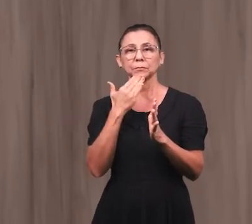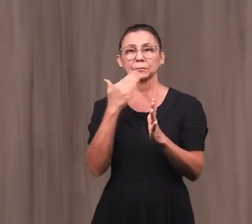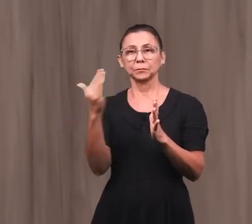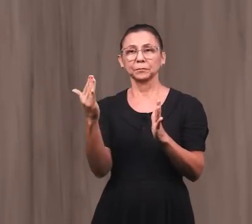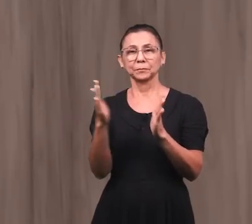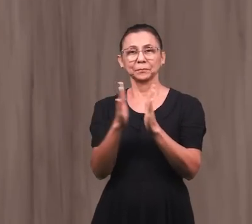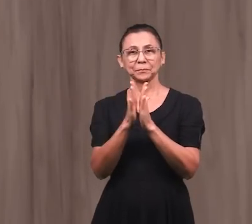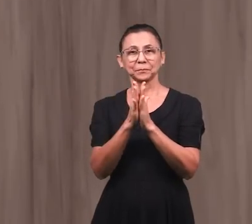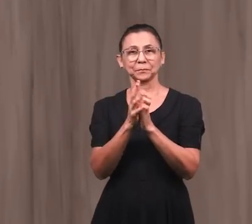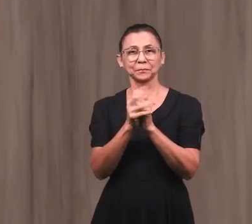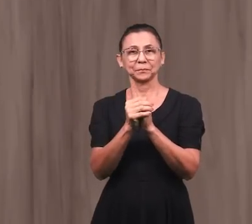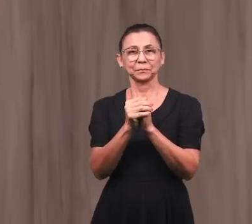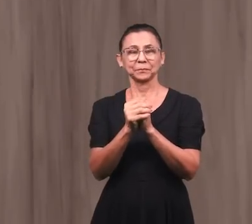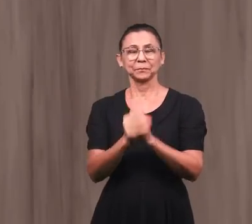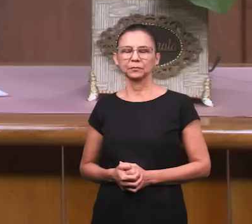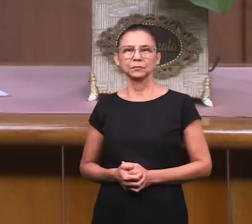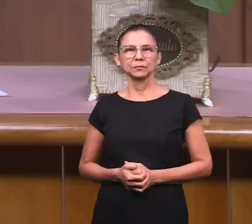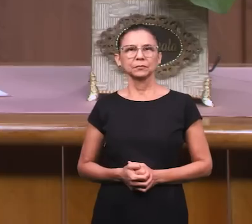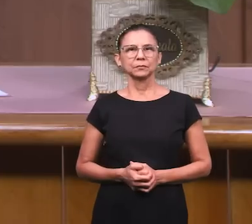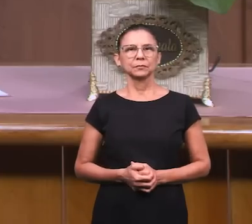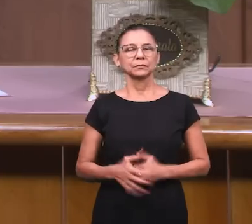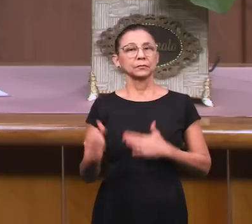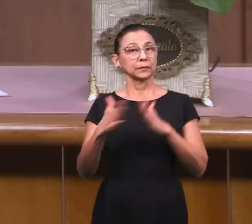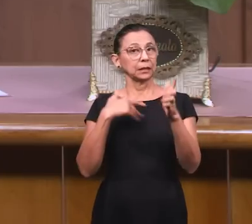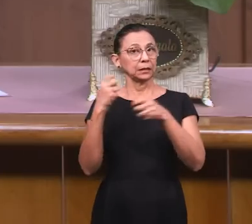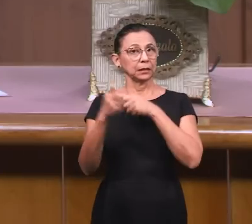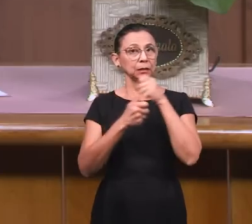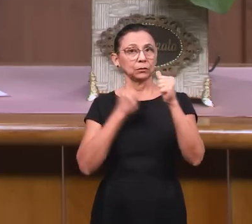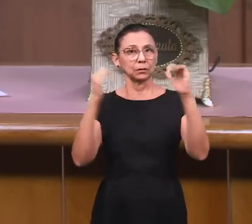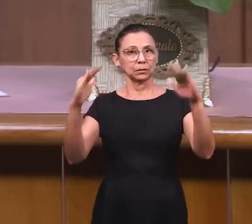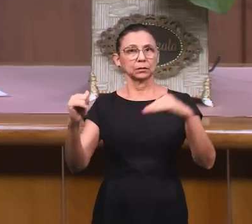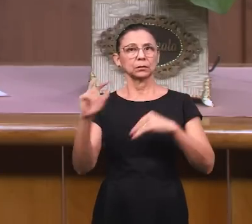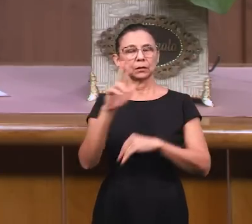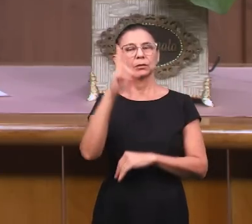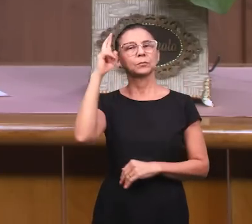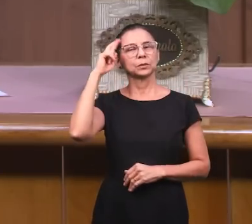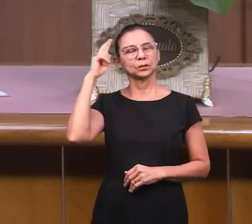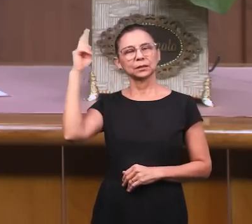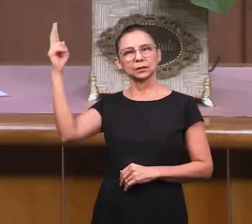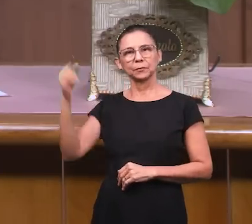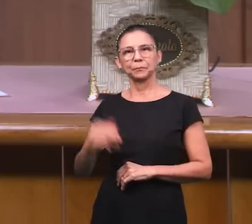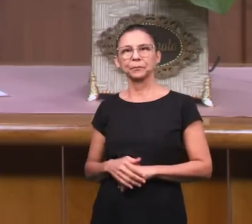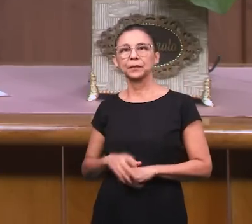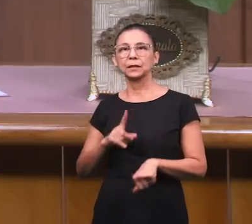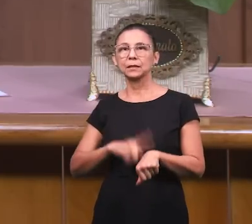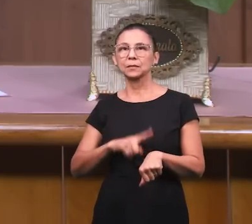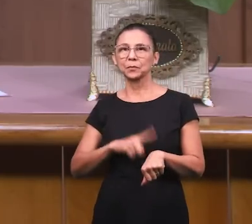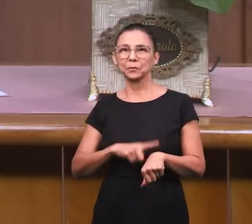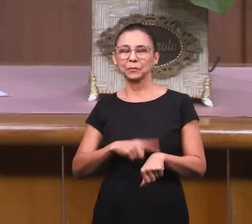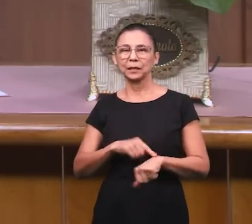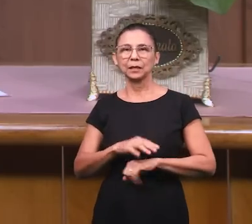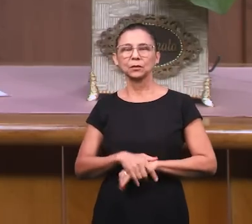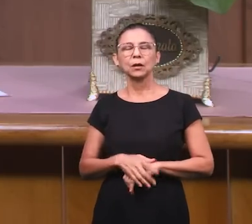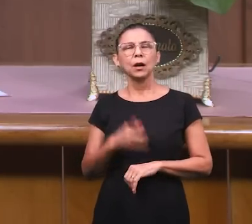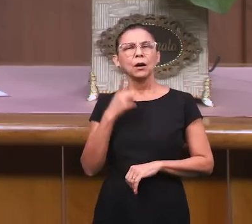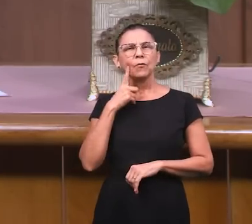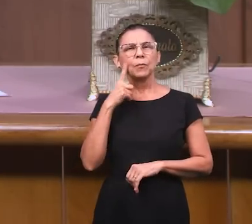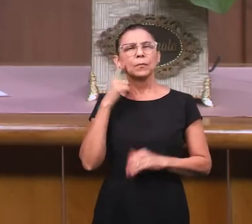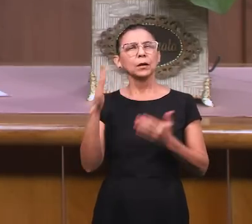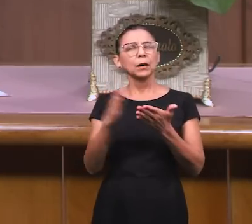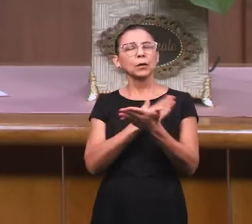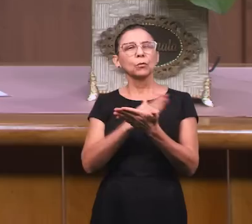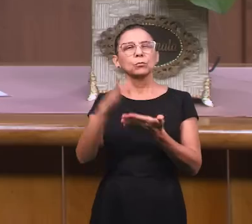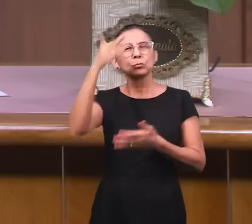do Senhor Jesus. Amém. Aleluia, seja louvado o nome do Senhor. Nós vamos ouvir nessa hora a transmissão de alguns